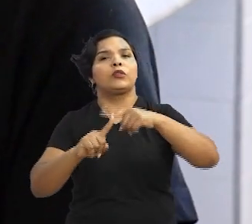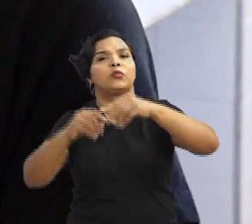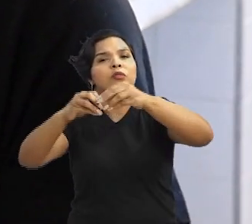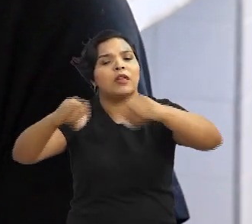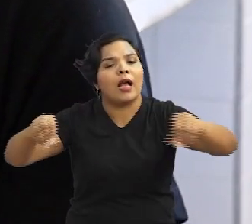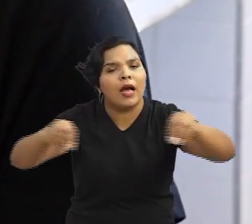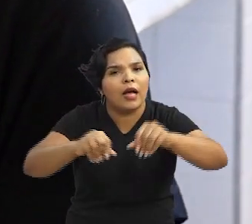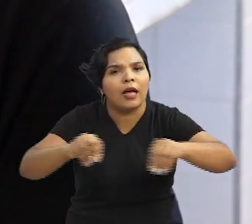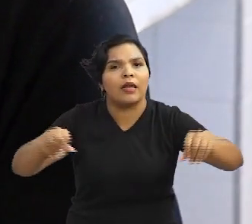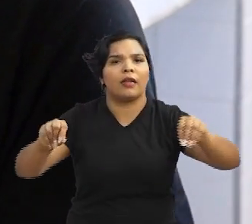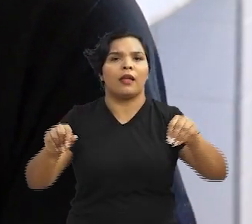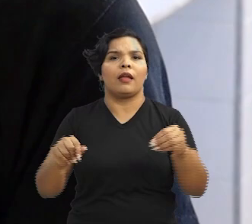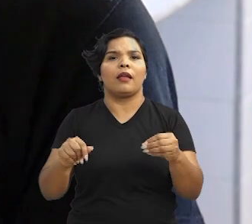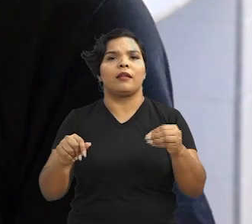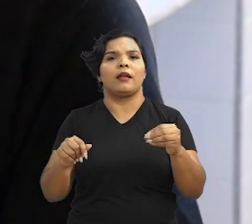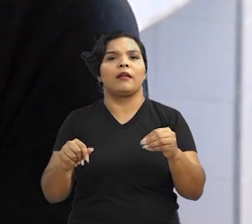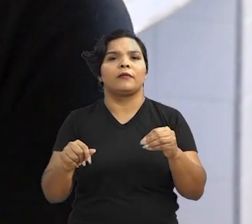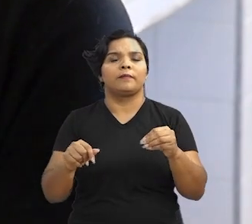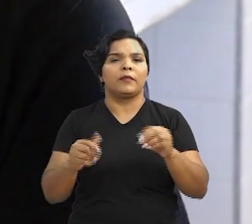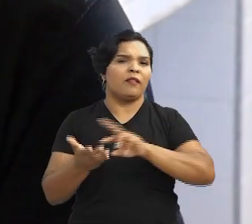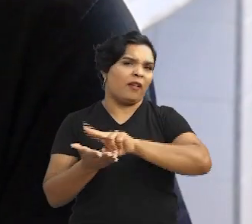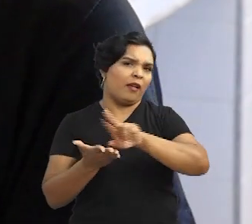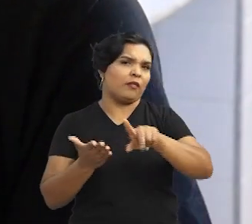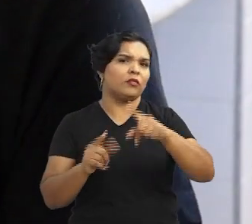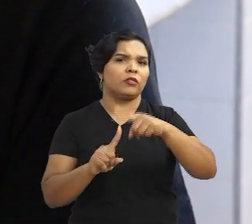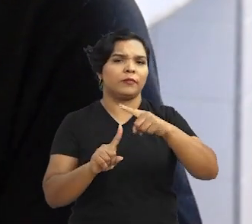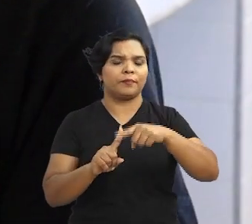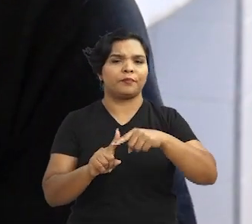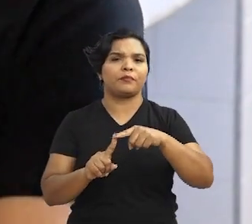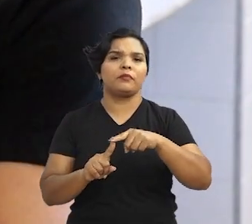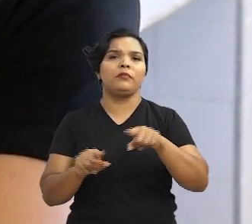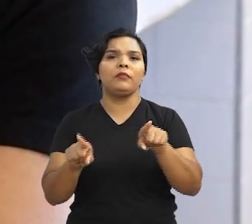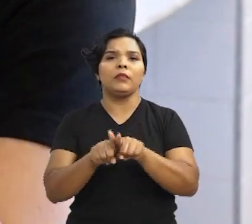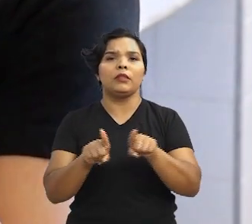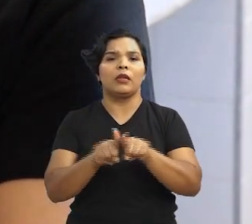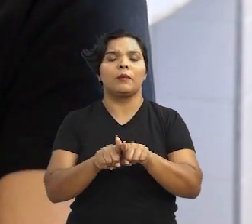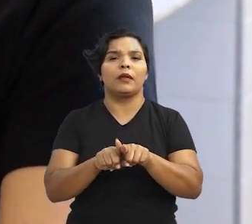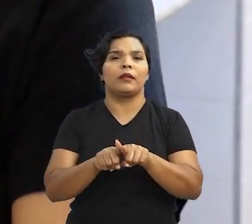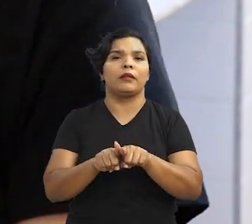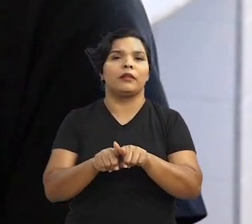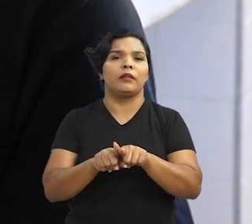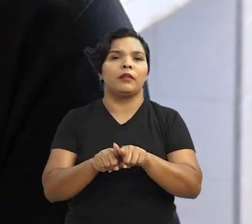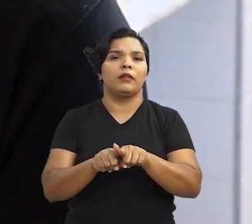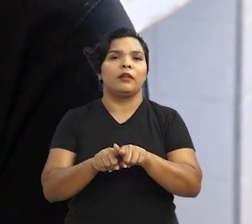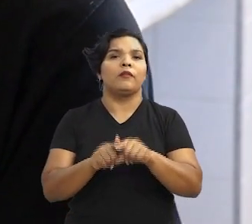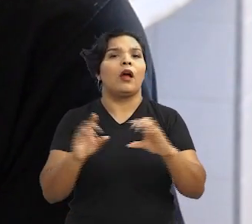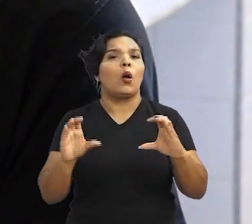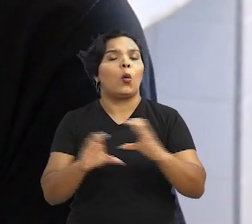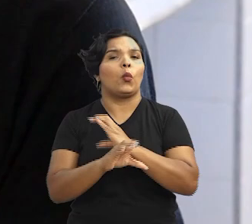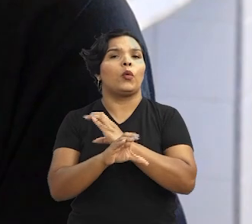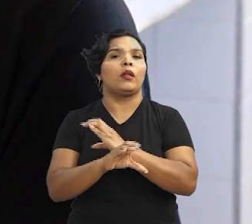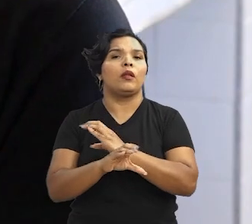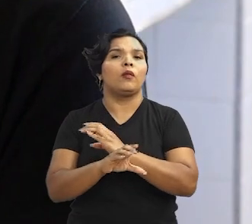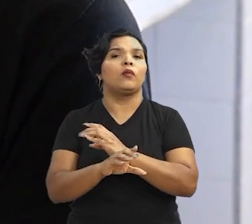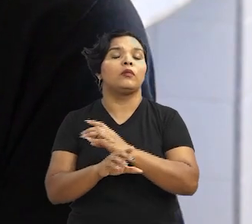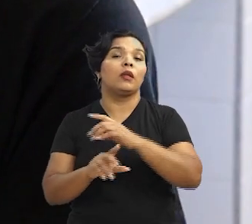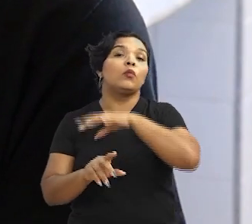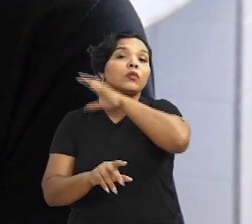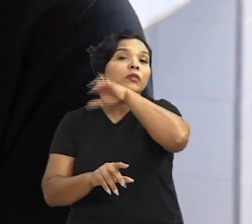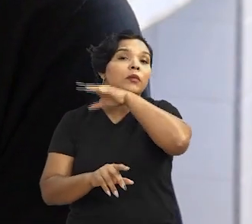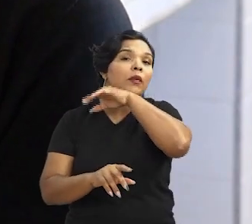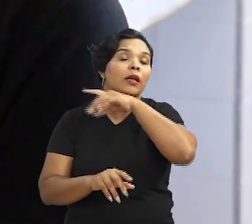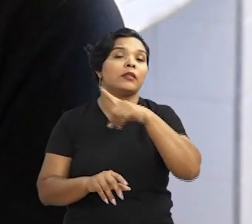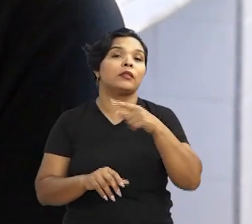de fundo, né, areia ou não, são corais. E aí, a partir disso também foi tirada umas conclusões a respeito